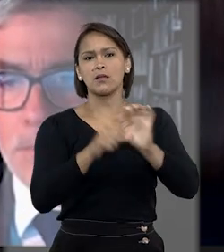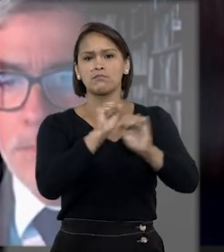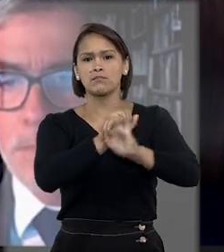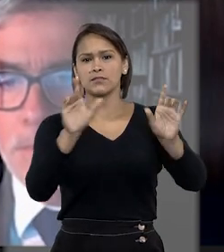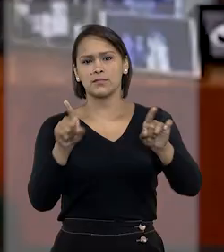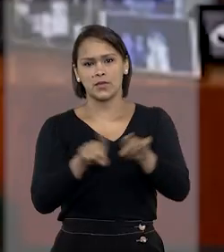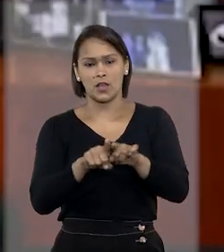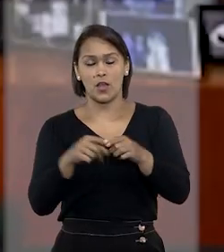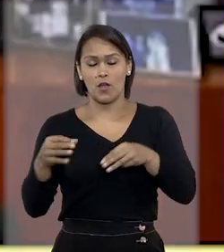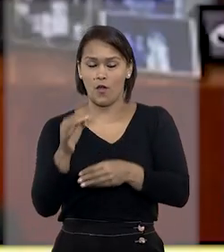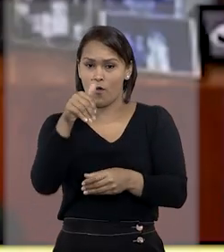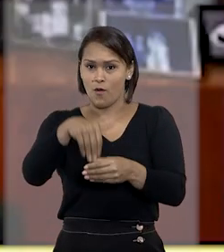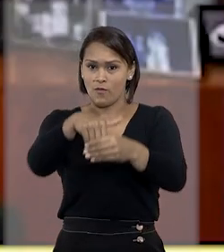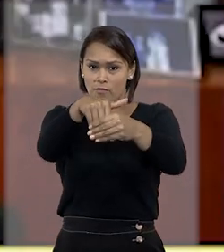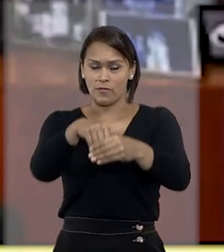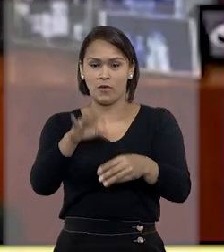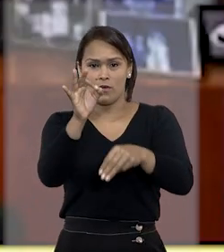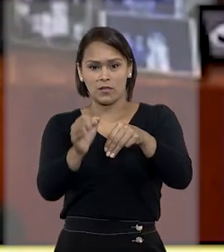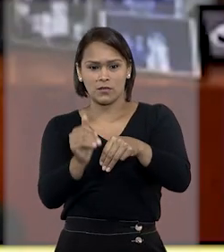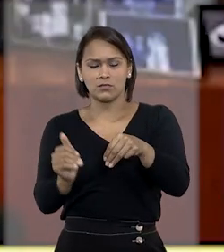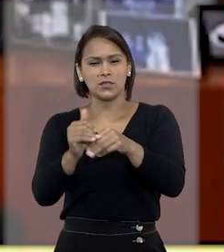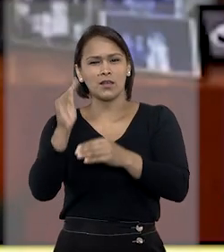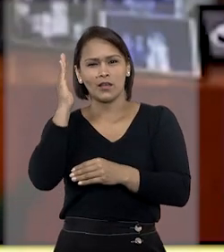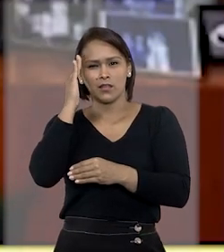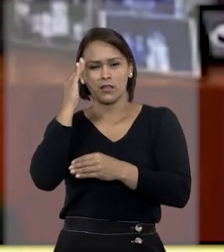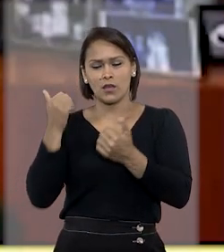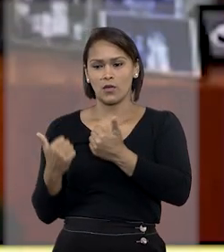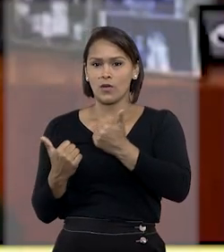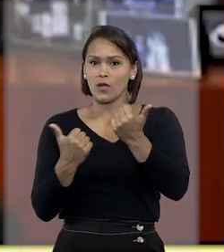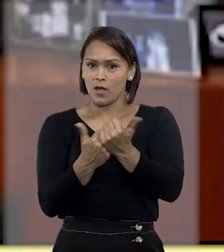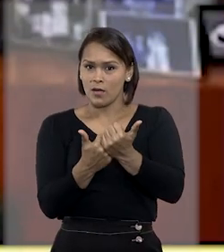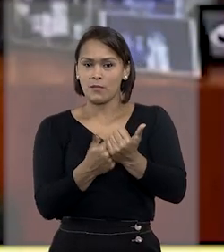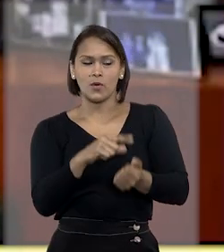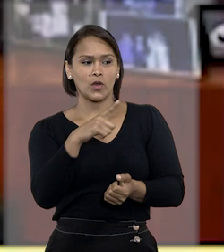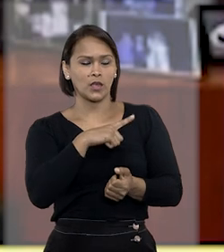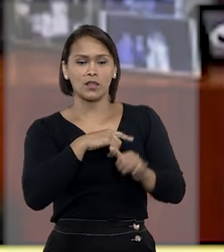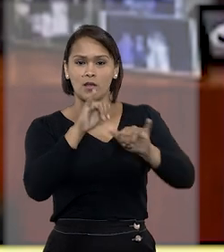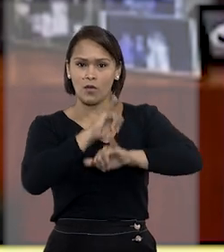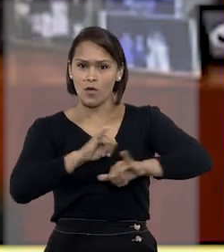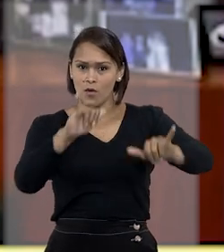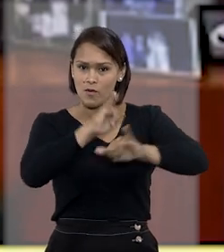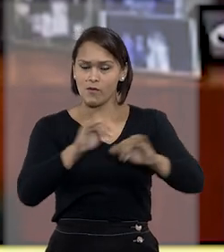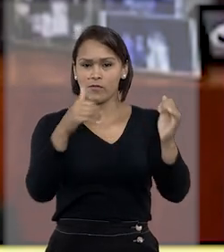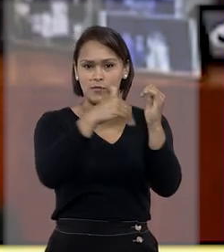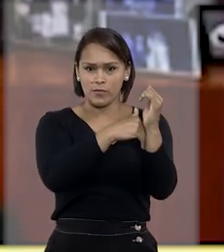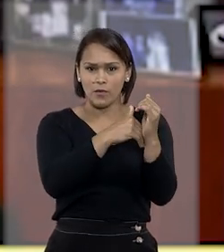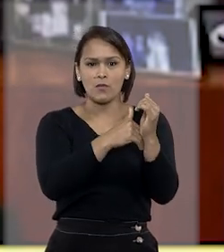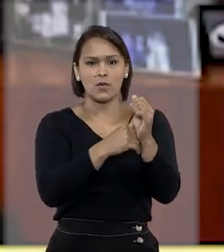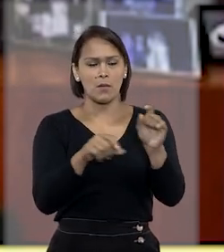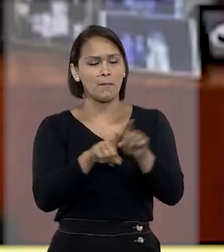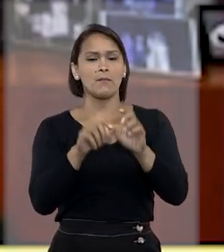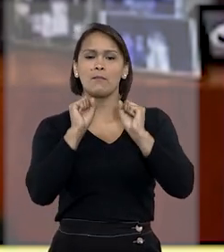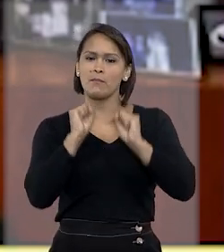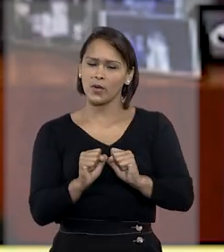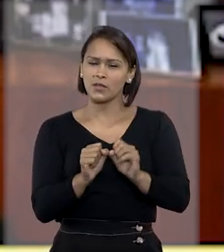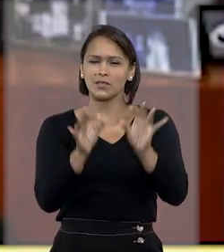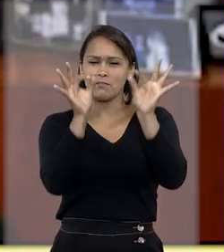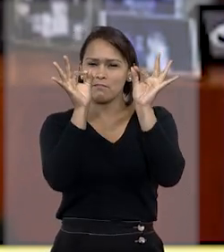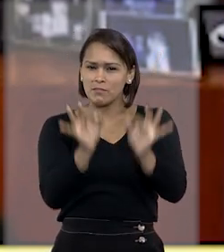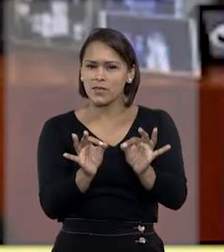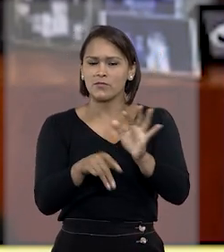revelada no voto a Ministra Laurita Vaz considerou que a colaboração prestada por Informante confidencial